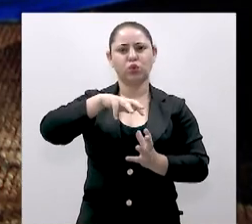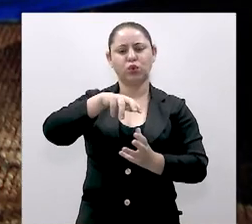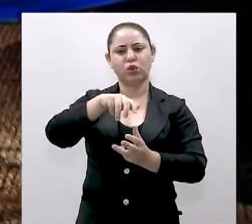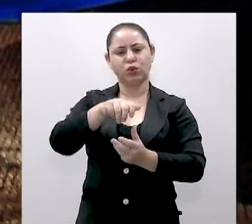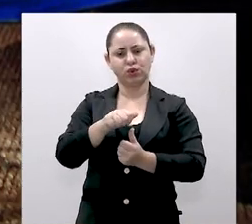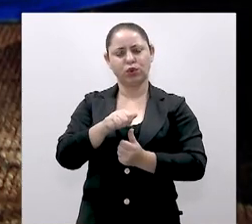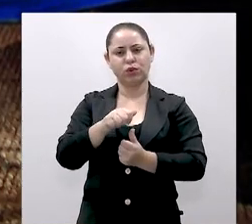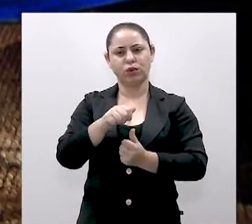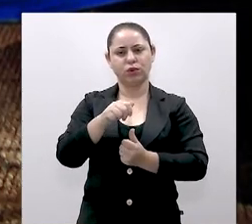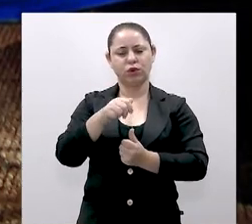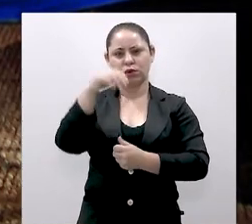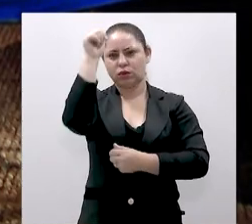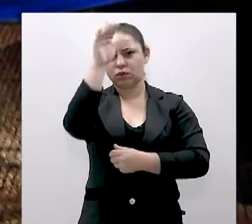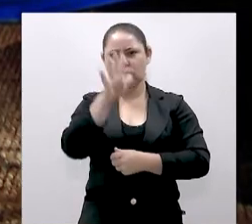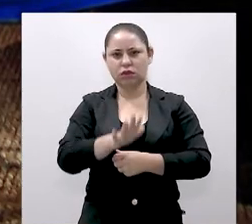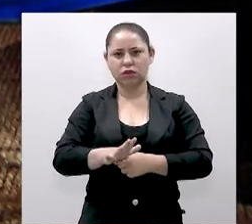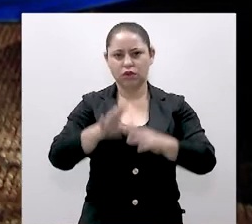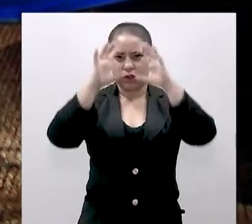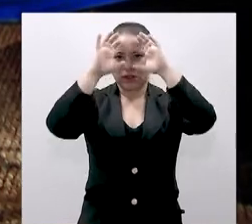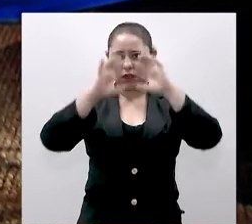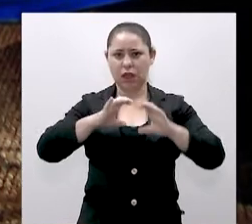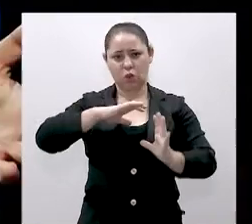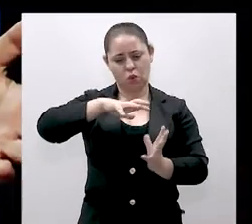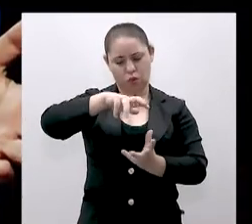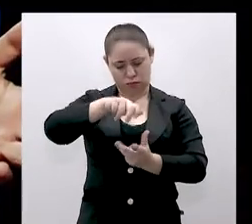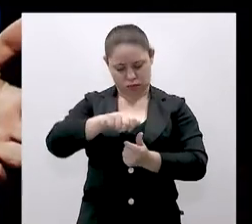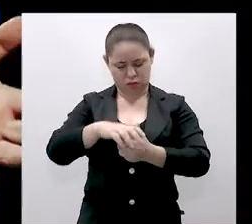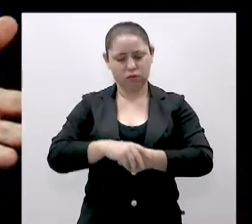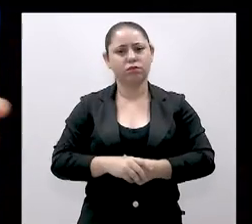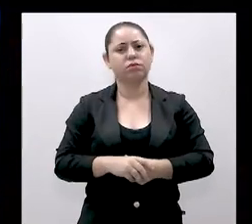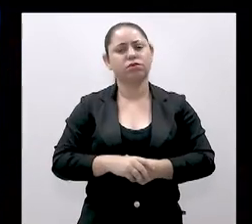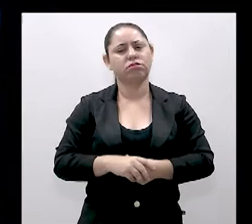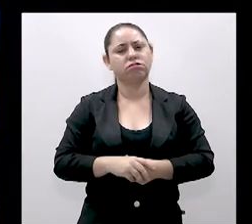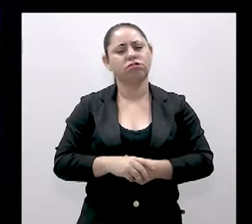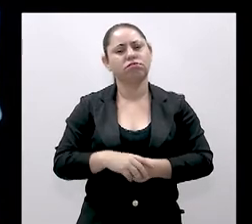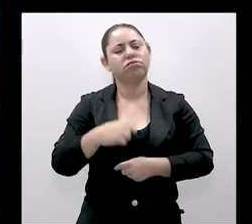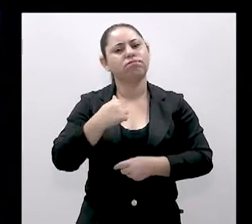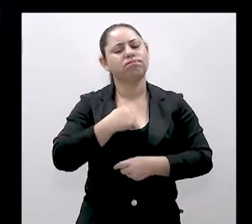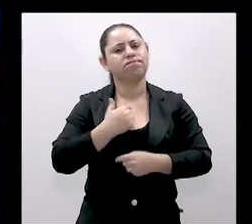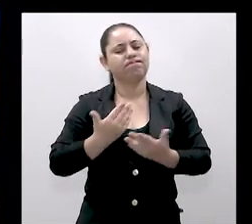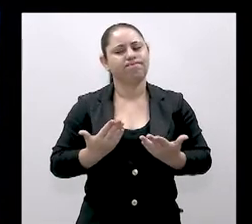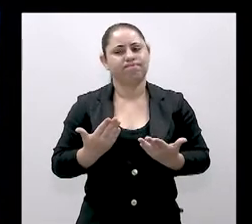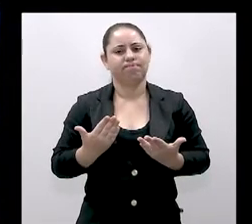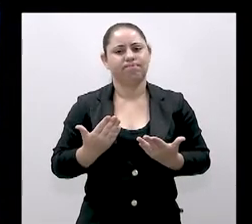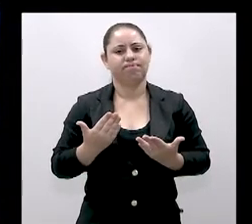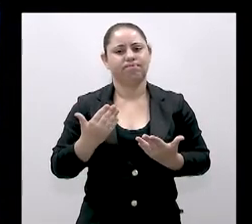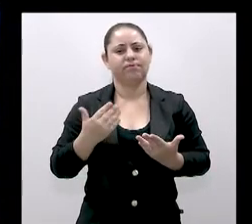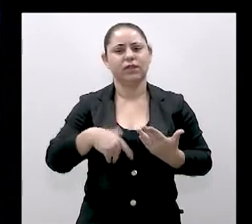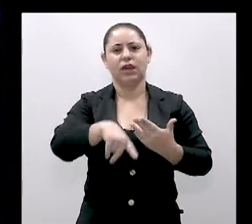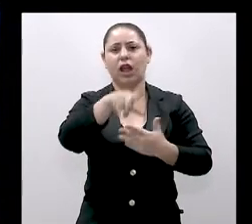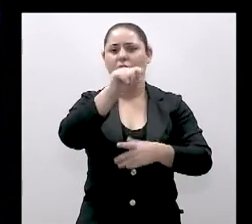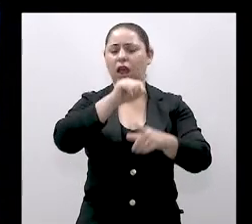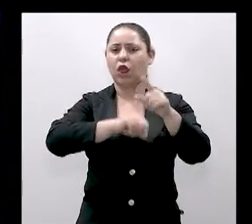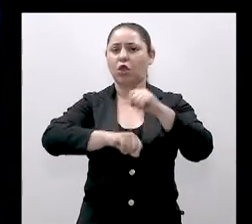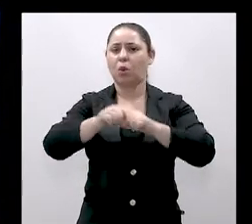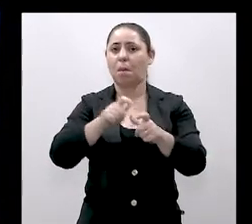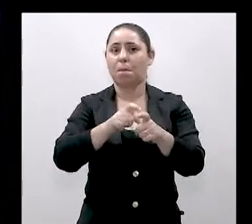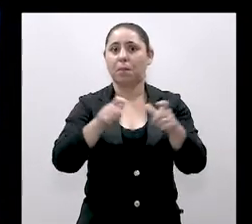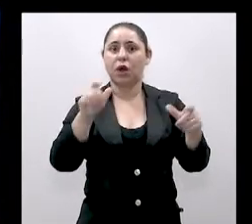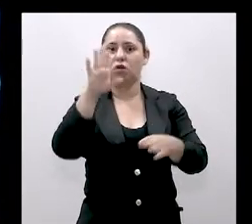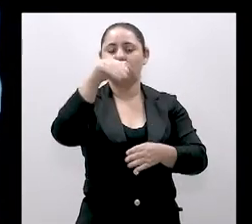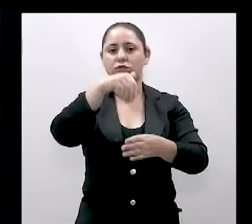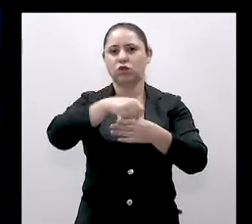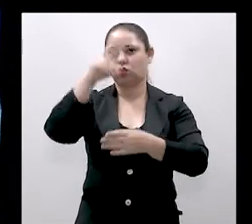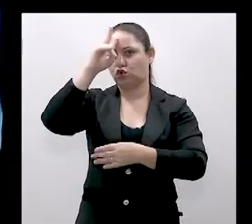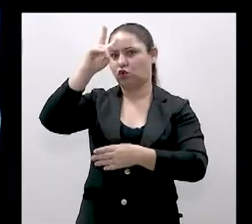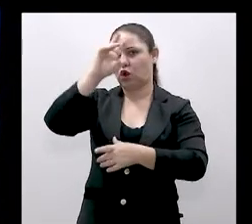do mundo eu sou um cidadão do mundo né Eu Fui eleito